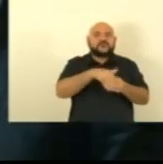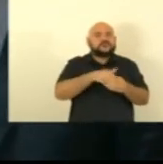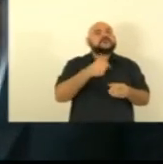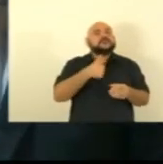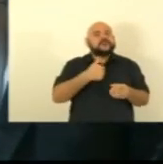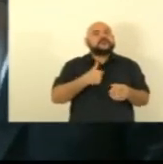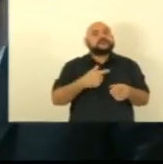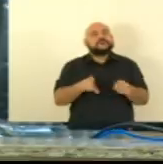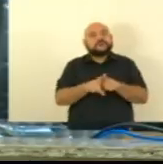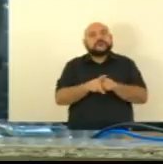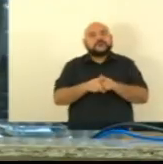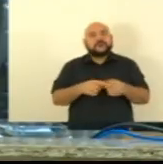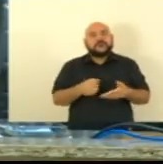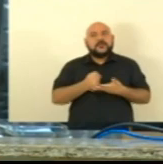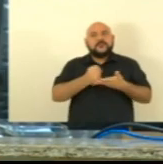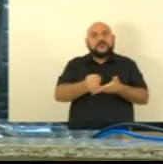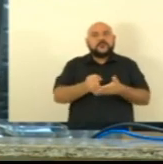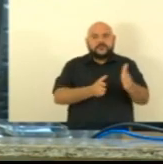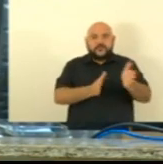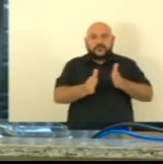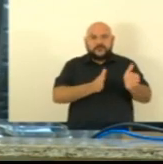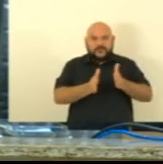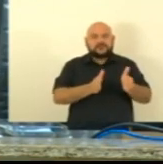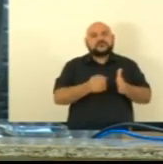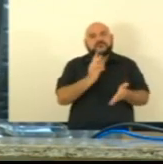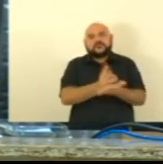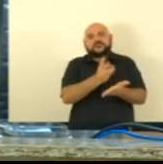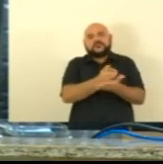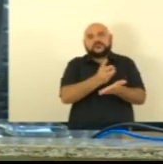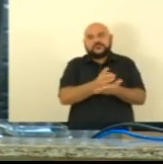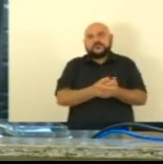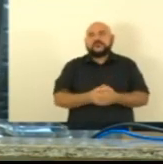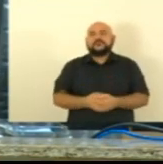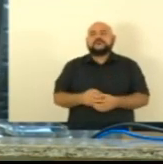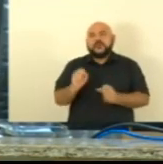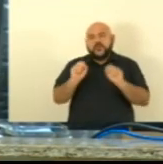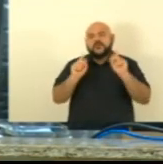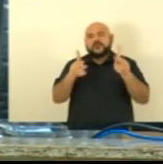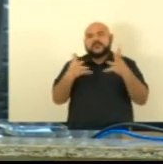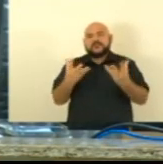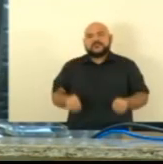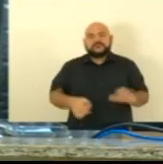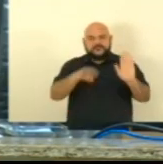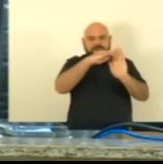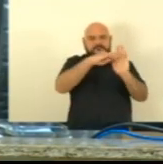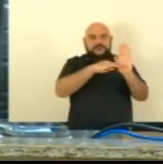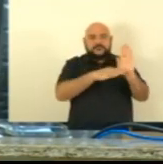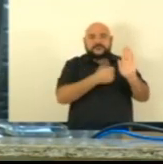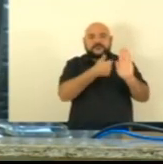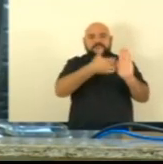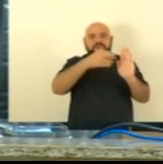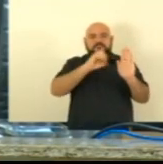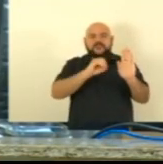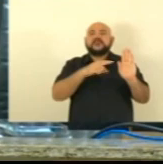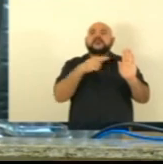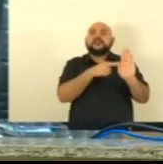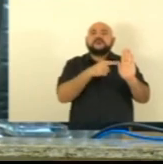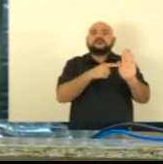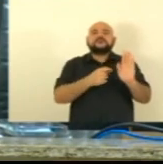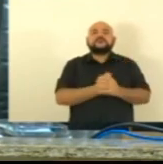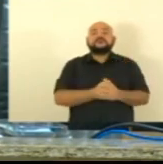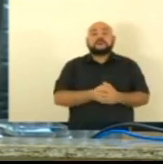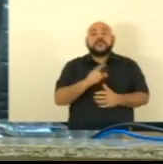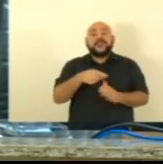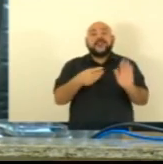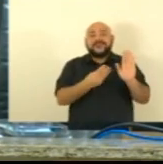É regimental, defiro. Item 10. Discussão especial em terceira sessão do